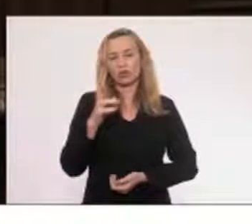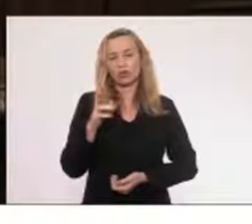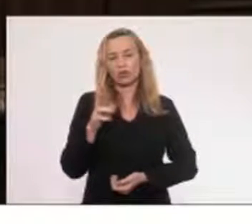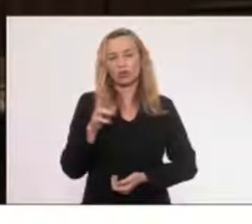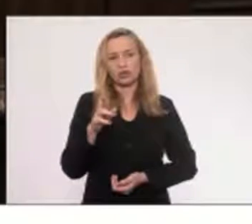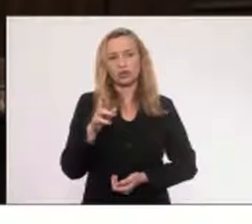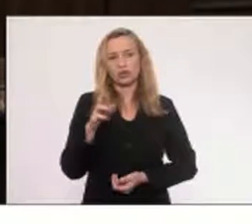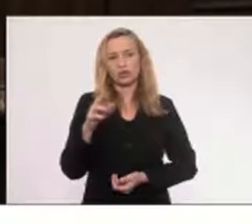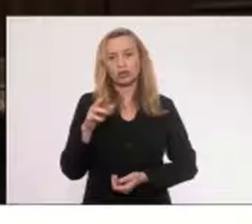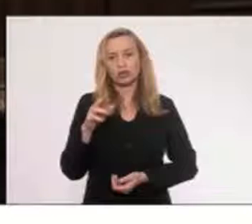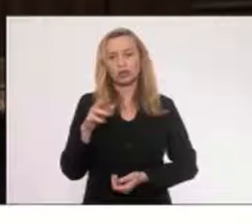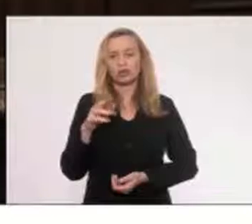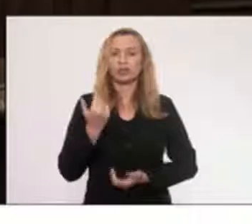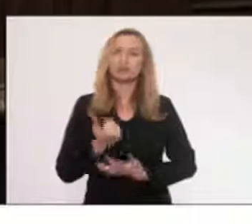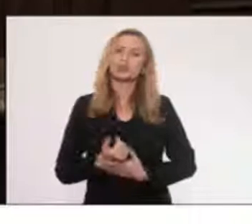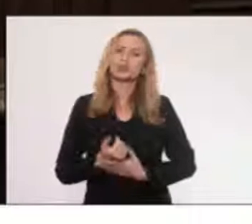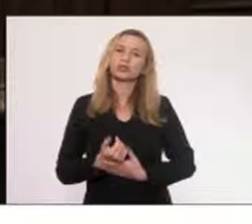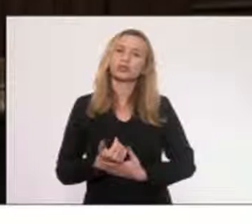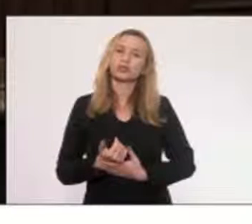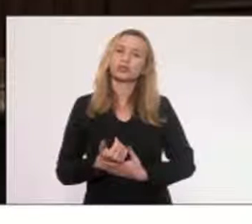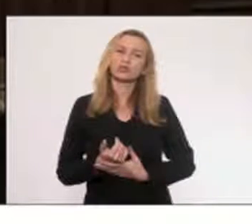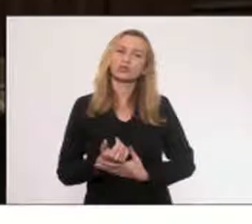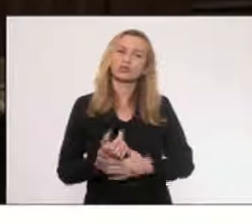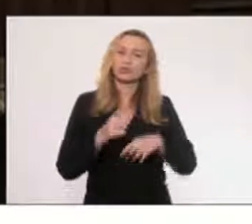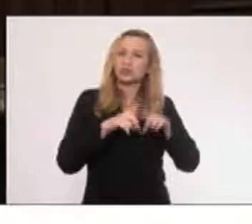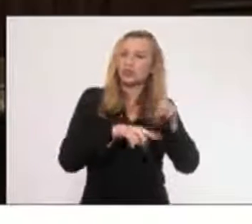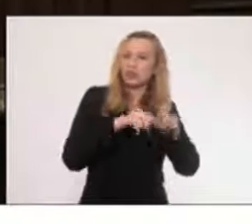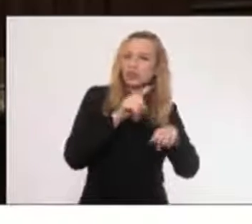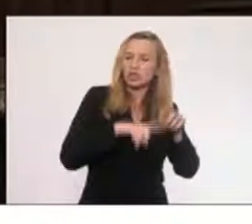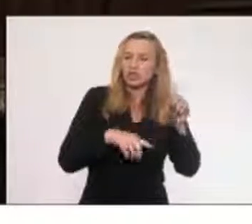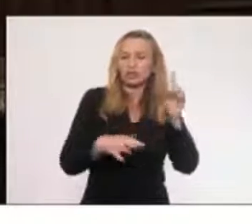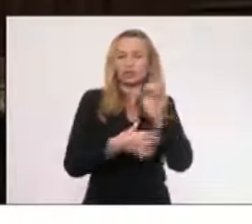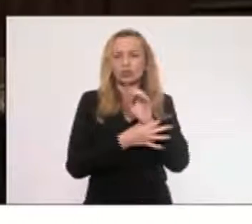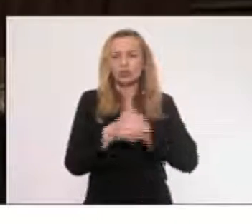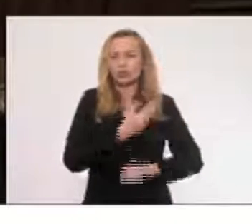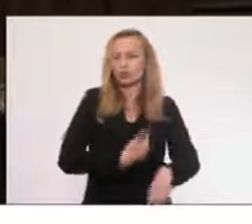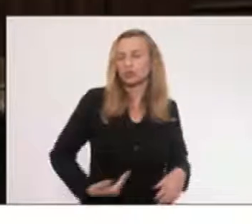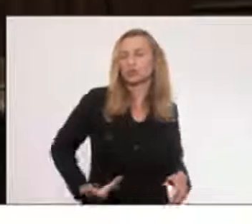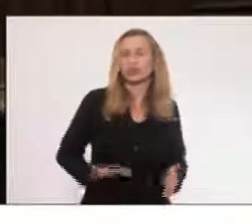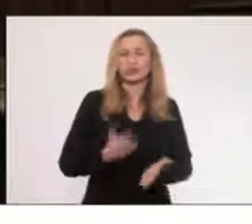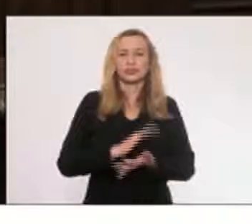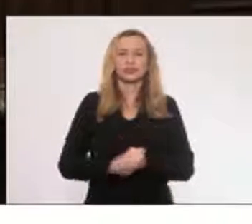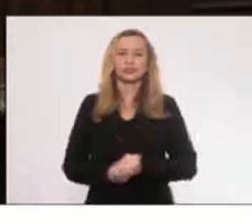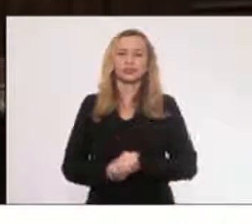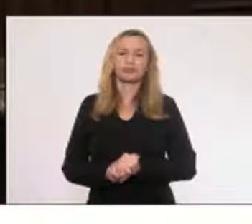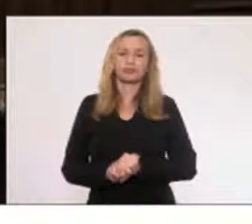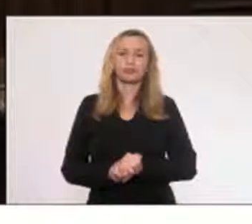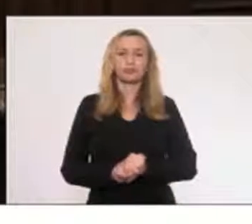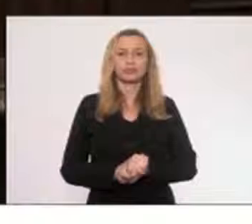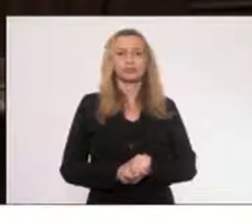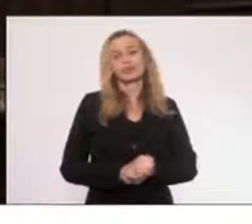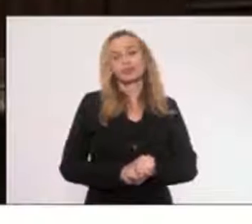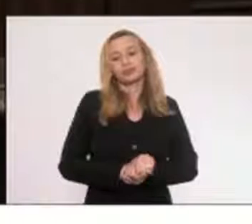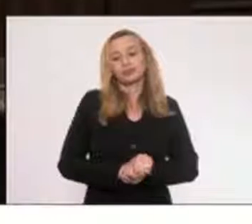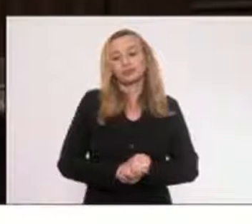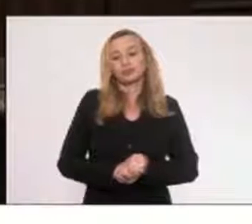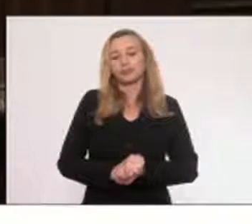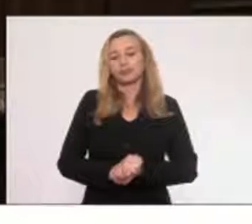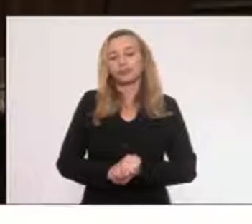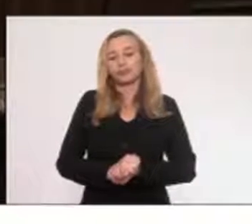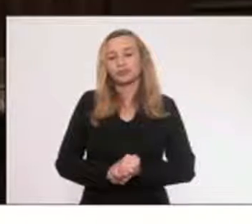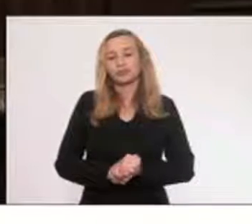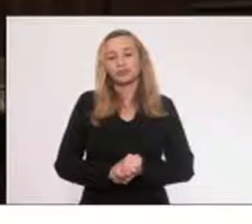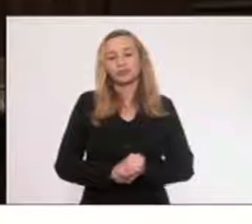gastos com equipamentos e ações de segurança pública que, no